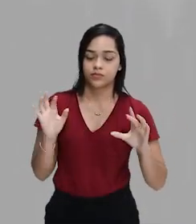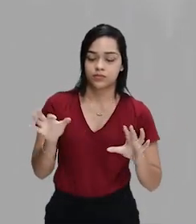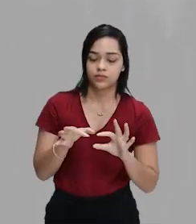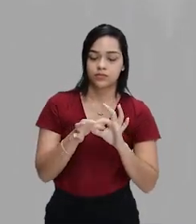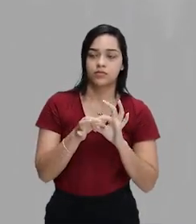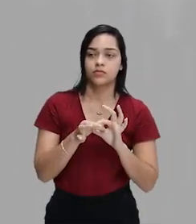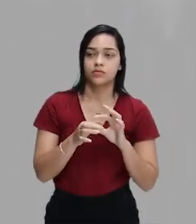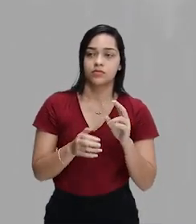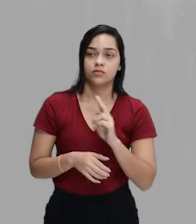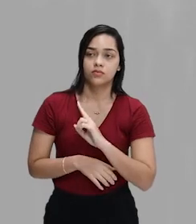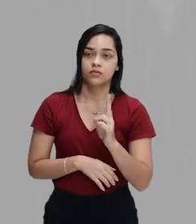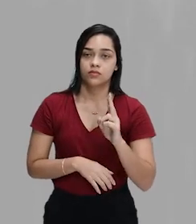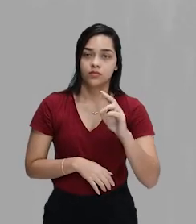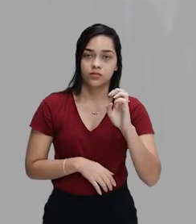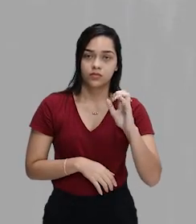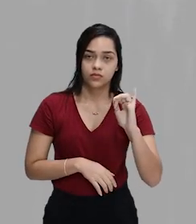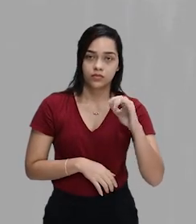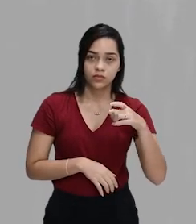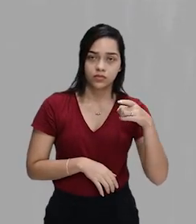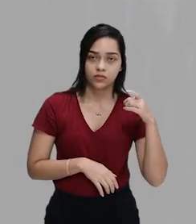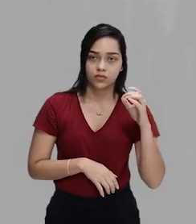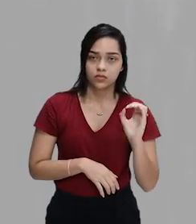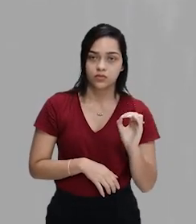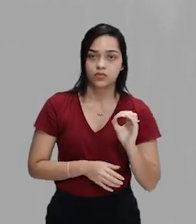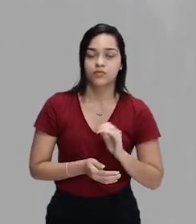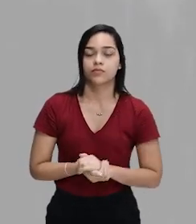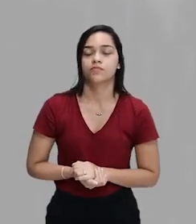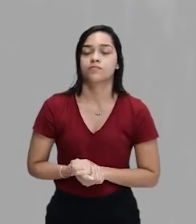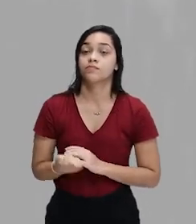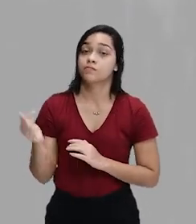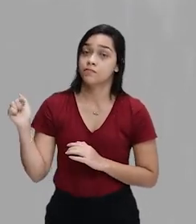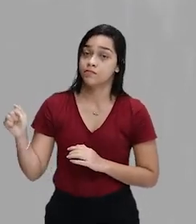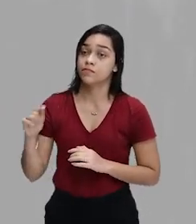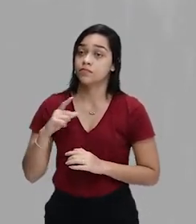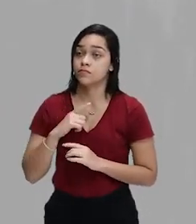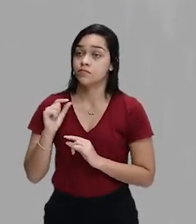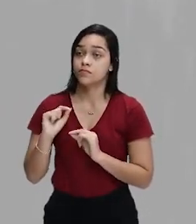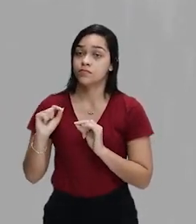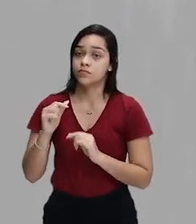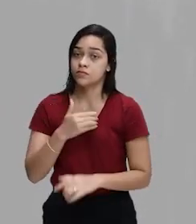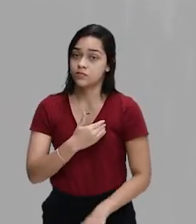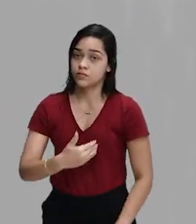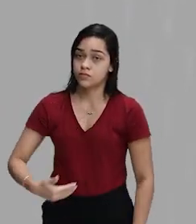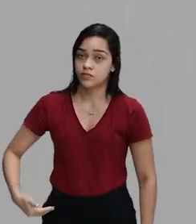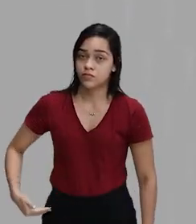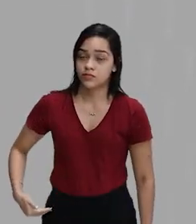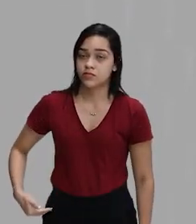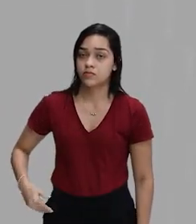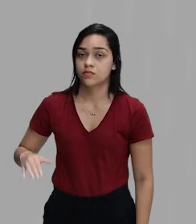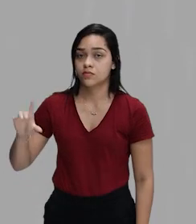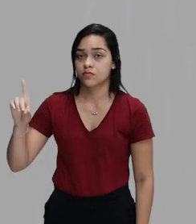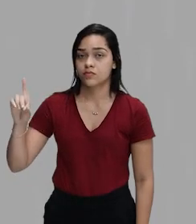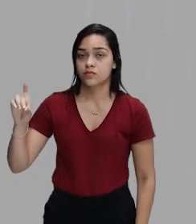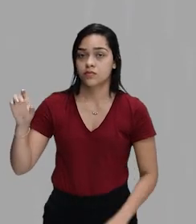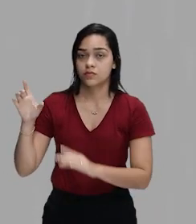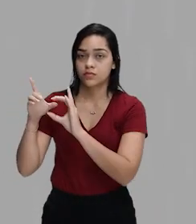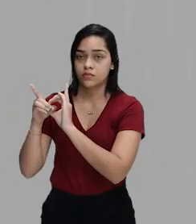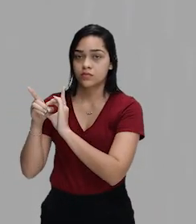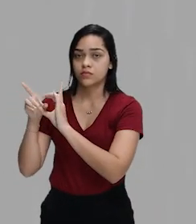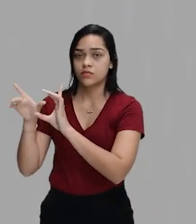aliança denominada de eixo. Do outro lado, nós temos os chamados estados